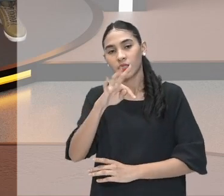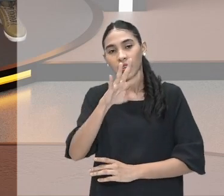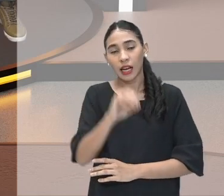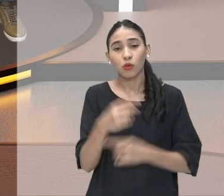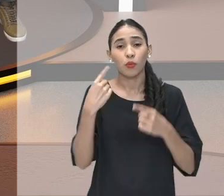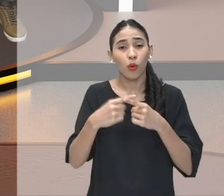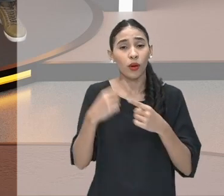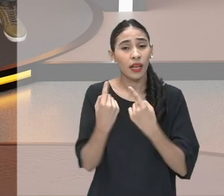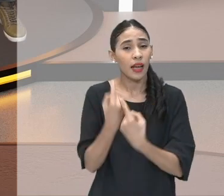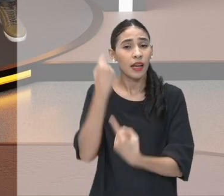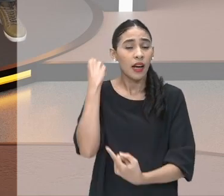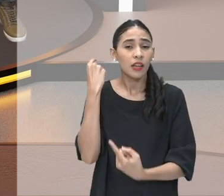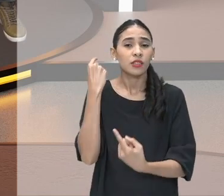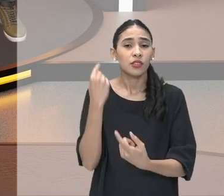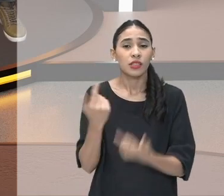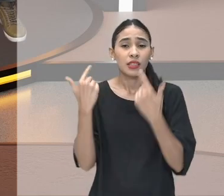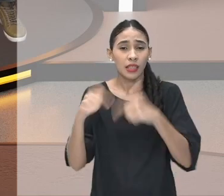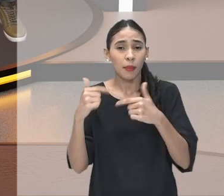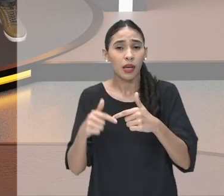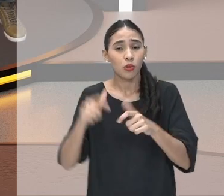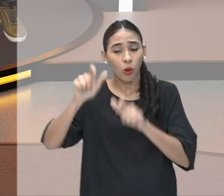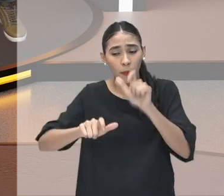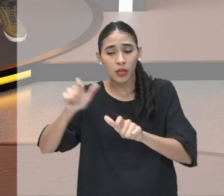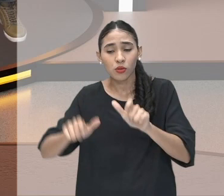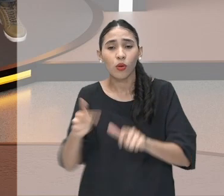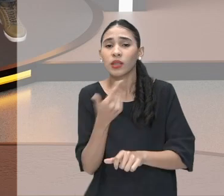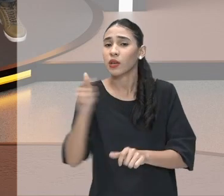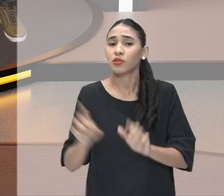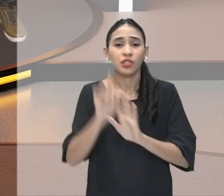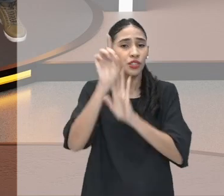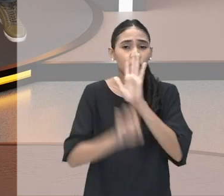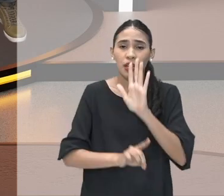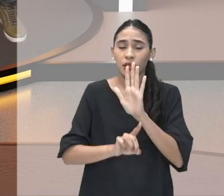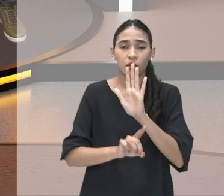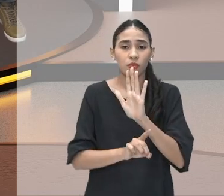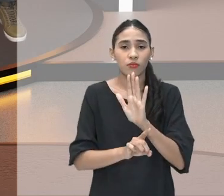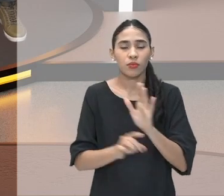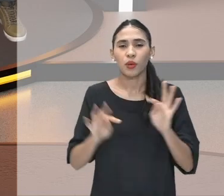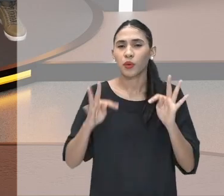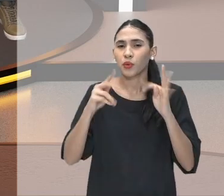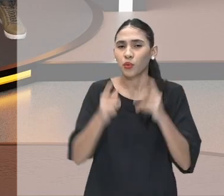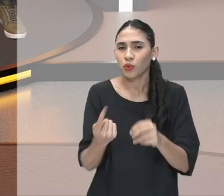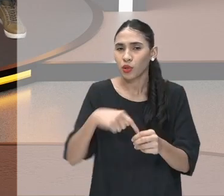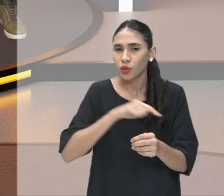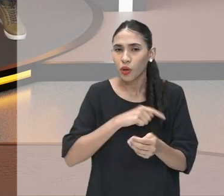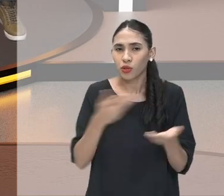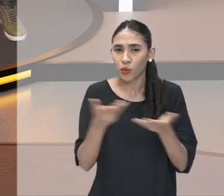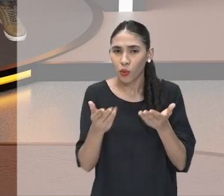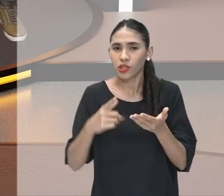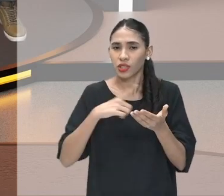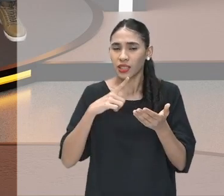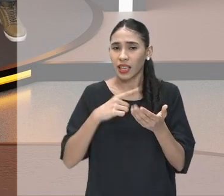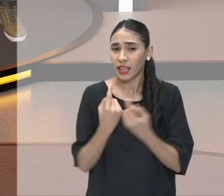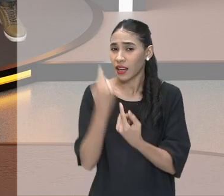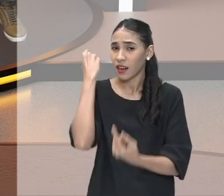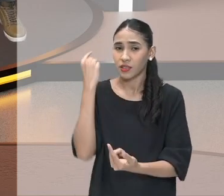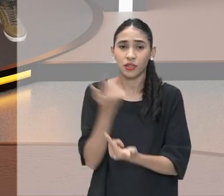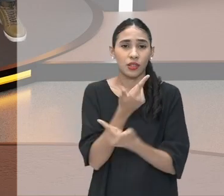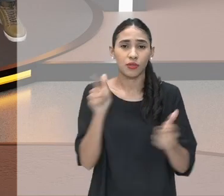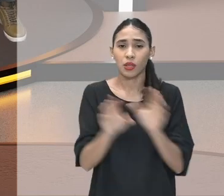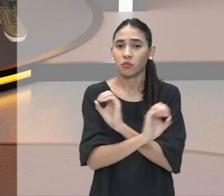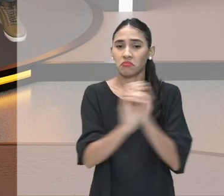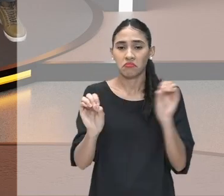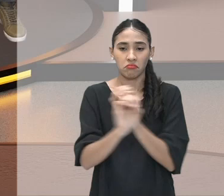tem qualquer direito. Férias, 13º, né? Tudo isso que a gente tem hoje, não existia nada. Não é